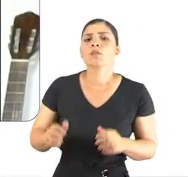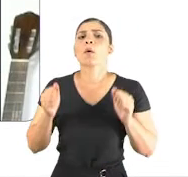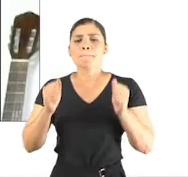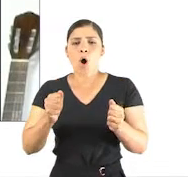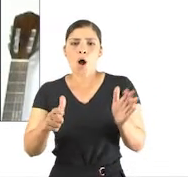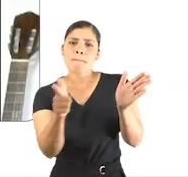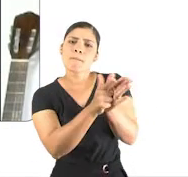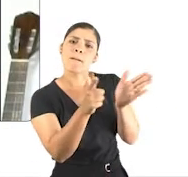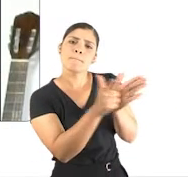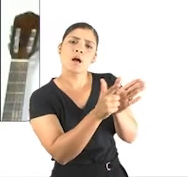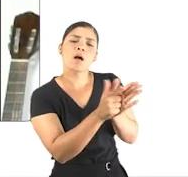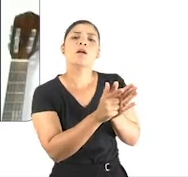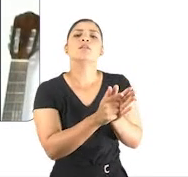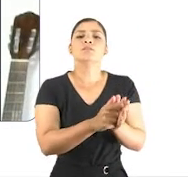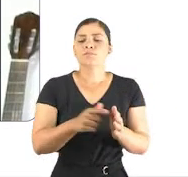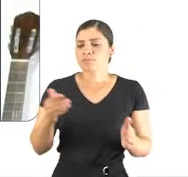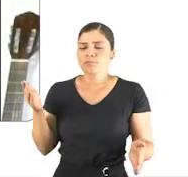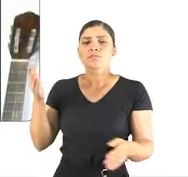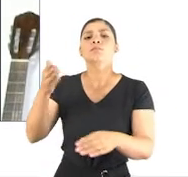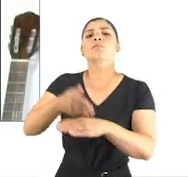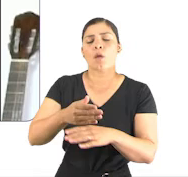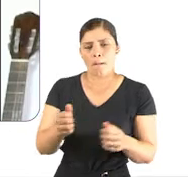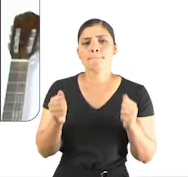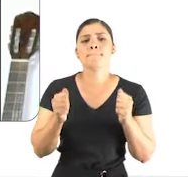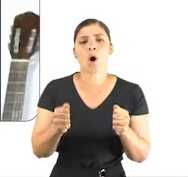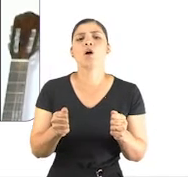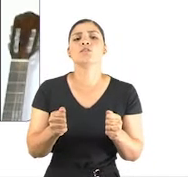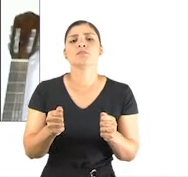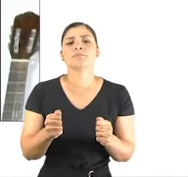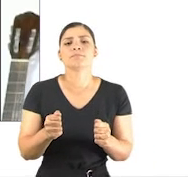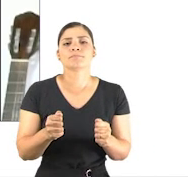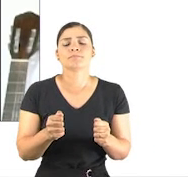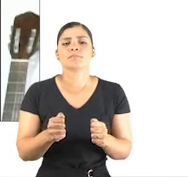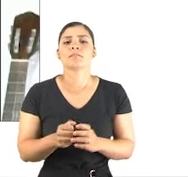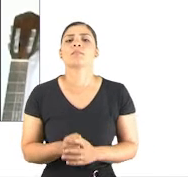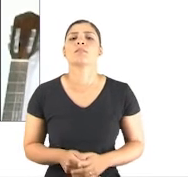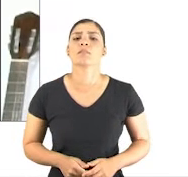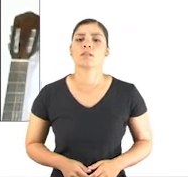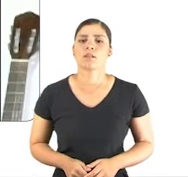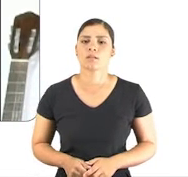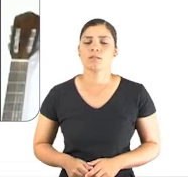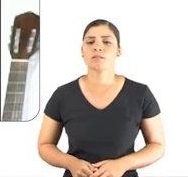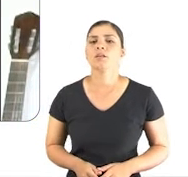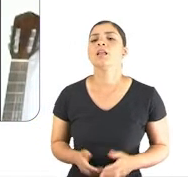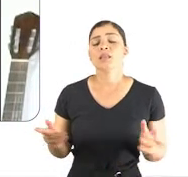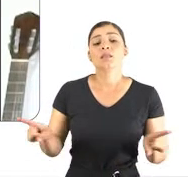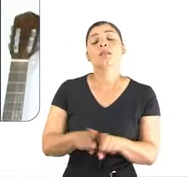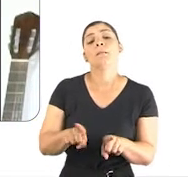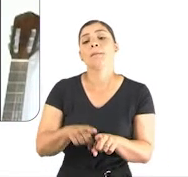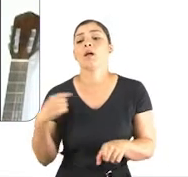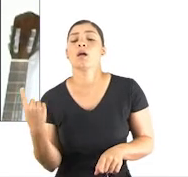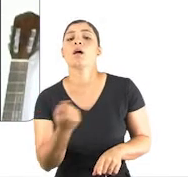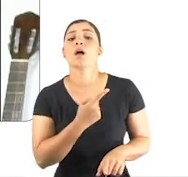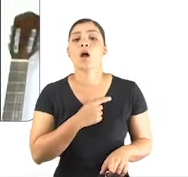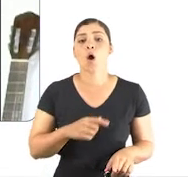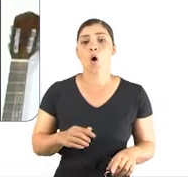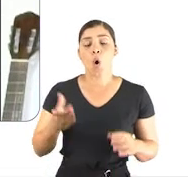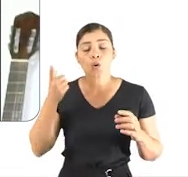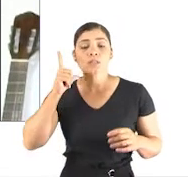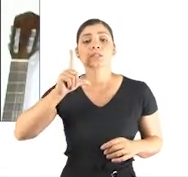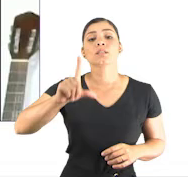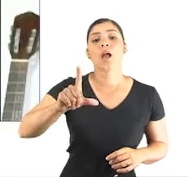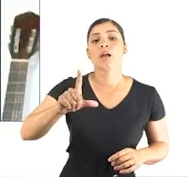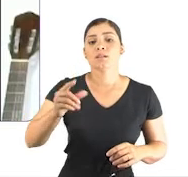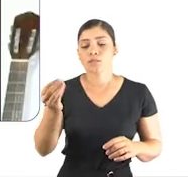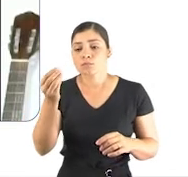um eventual motivo que ele está atrasando. Então, e também a gente consegue nessa base ele ter uma visão geral